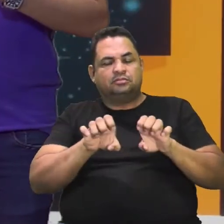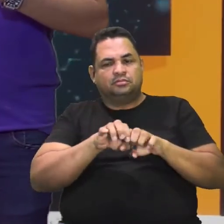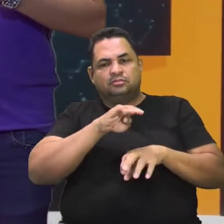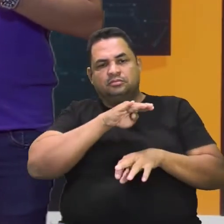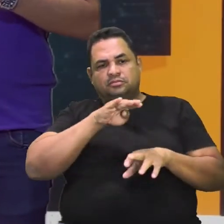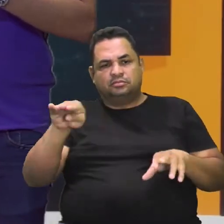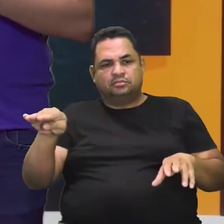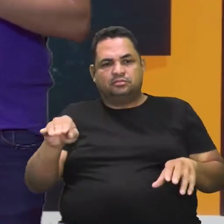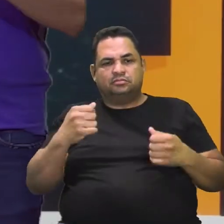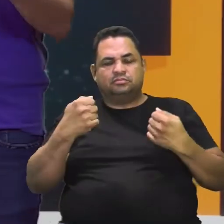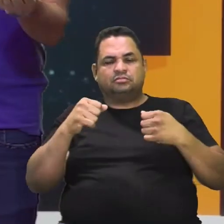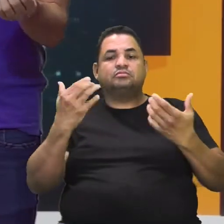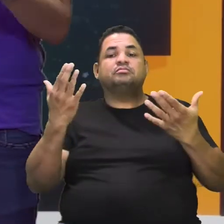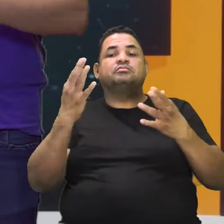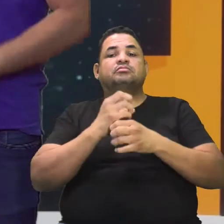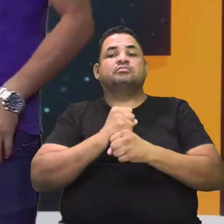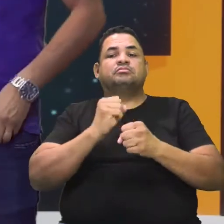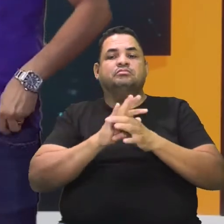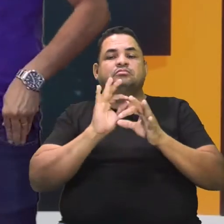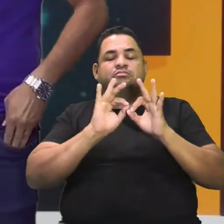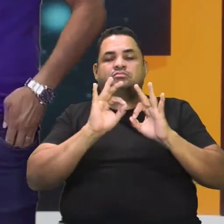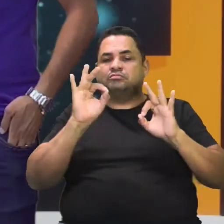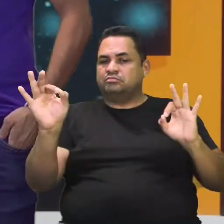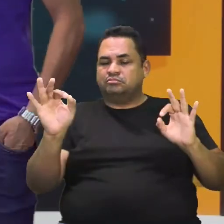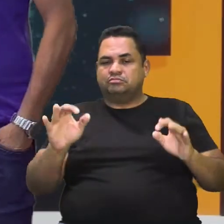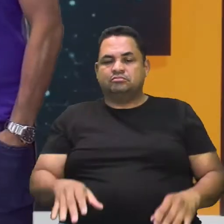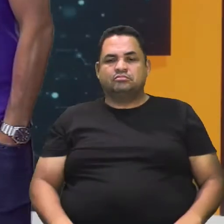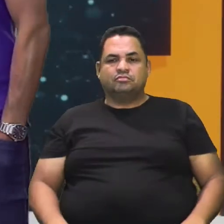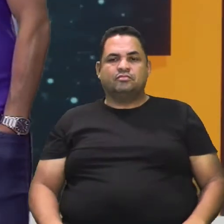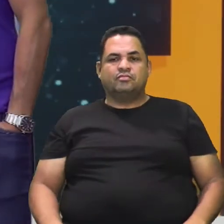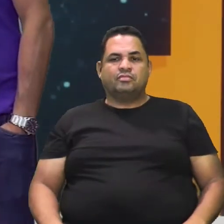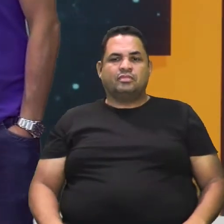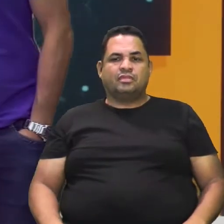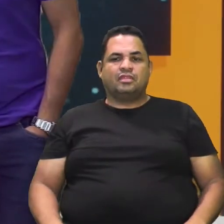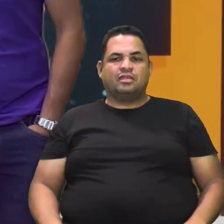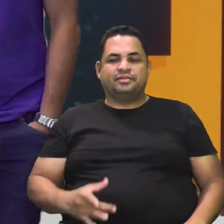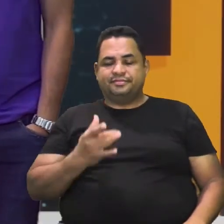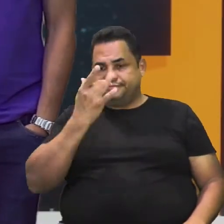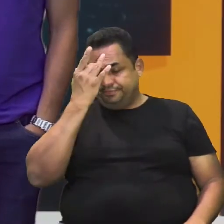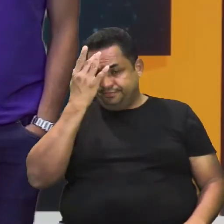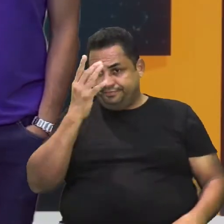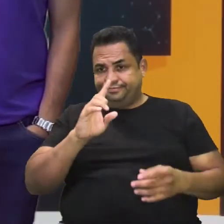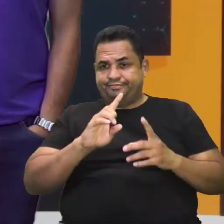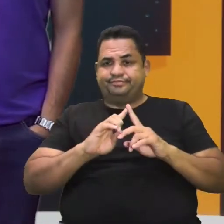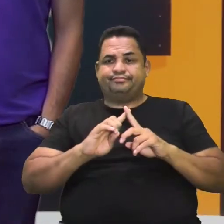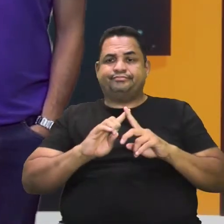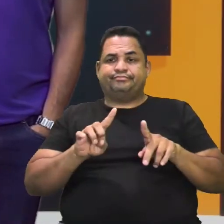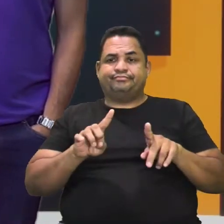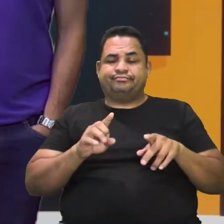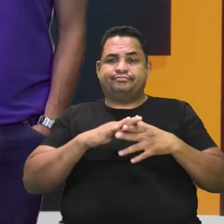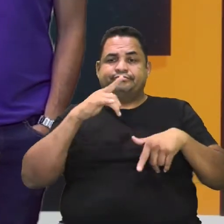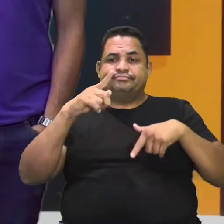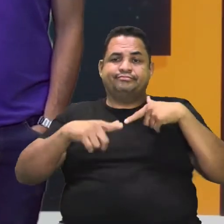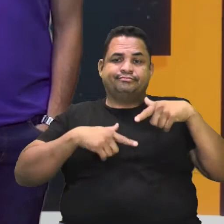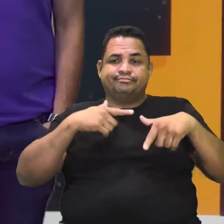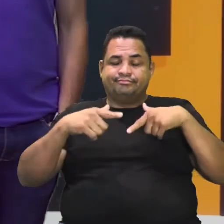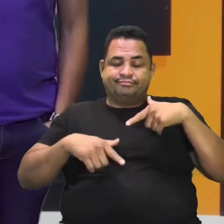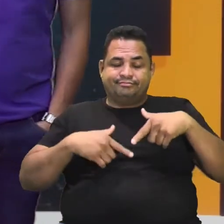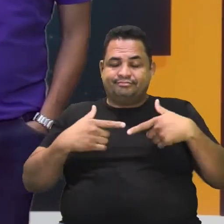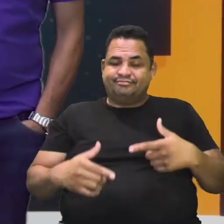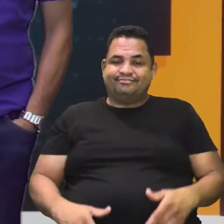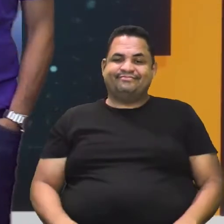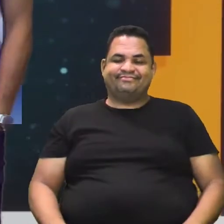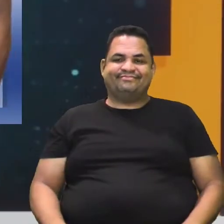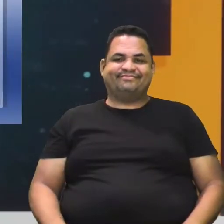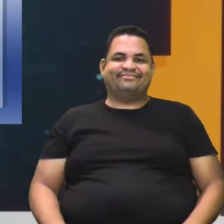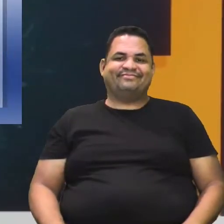da reta, para poder calcular a distância. Então, é fácil, mas dá um trabalho.